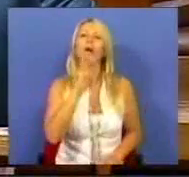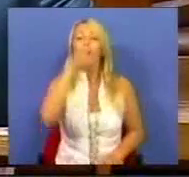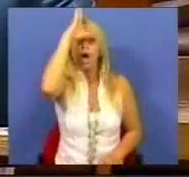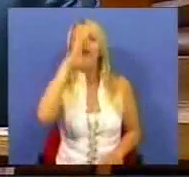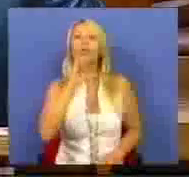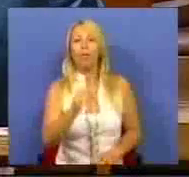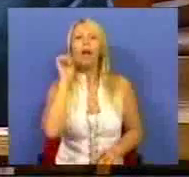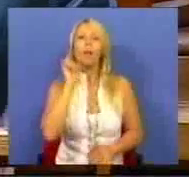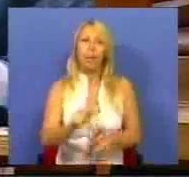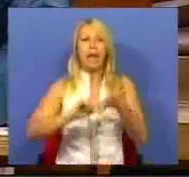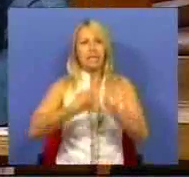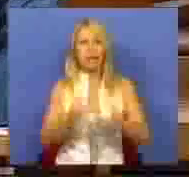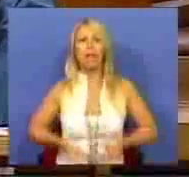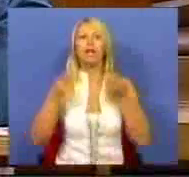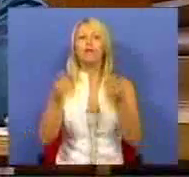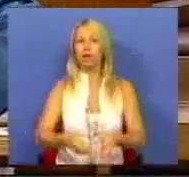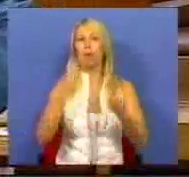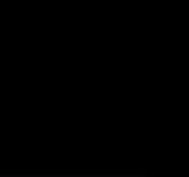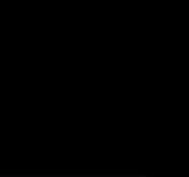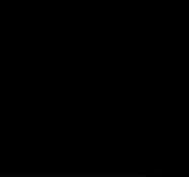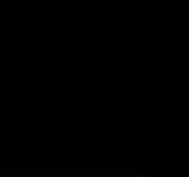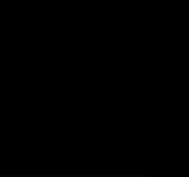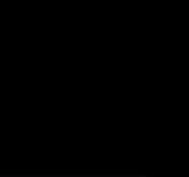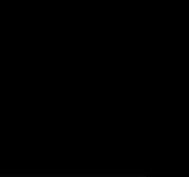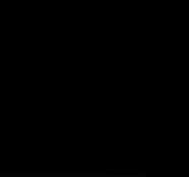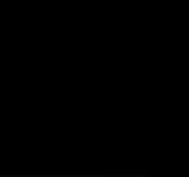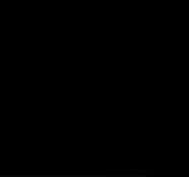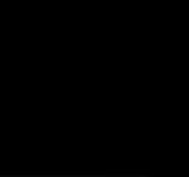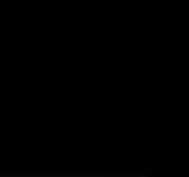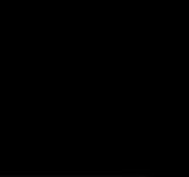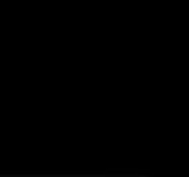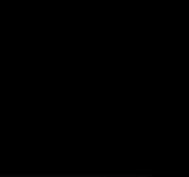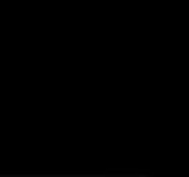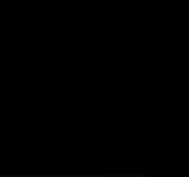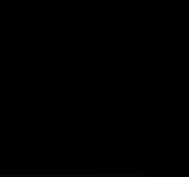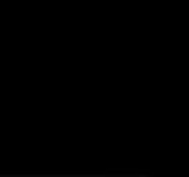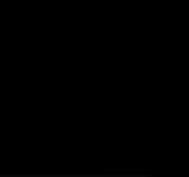necessidade do investimento público, só que meia resposta não é resposta nenhuma. Foi por